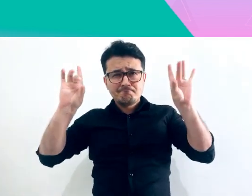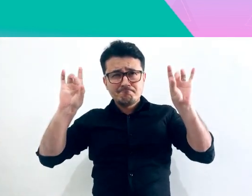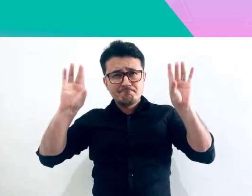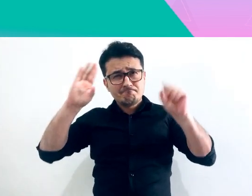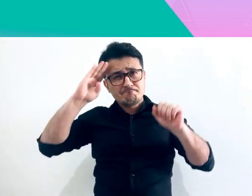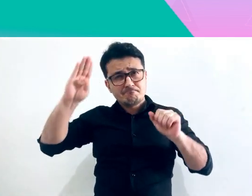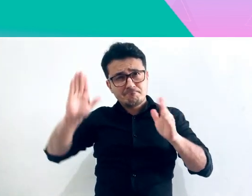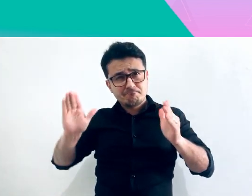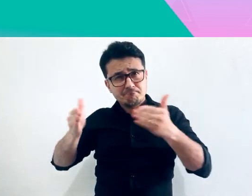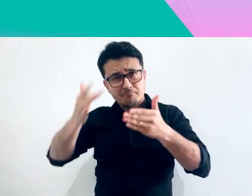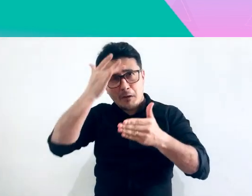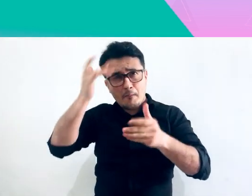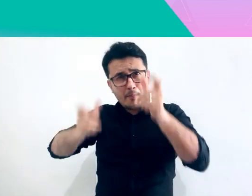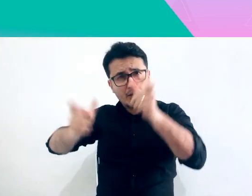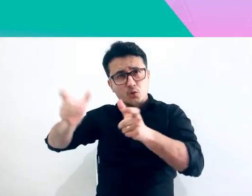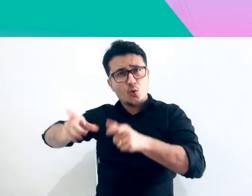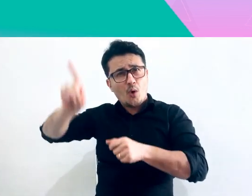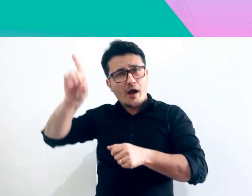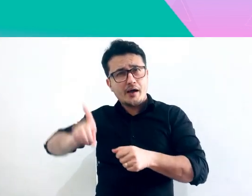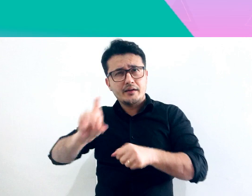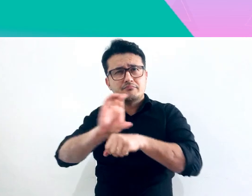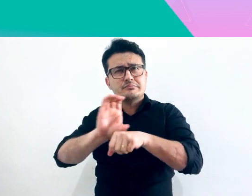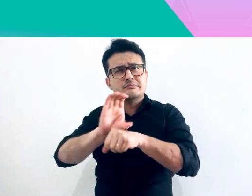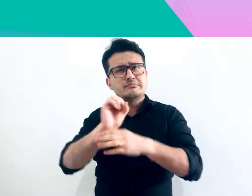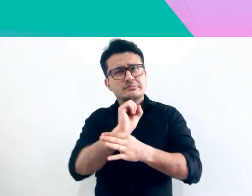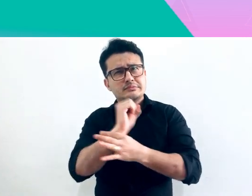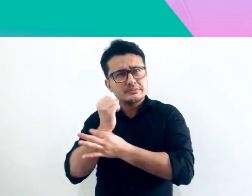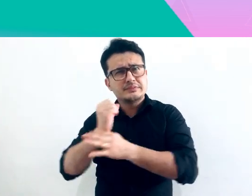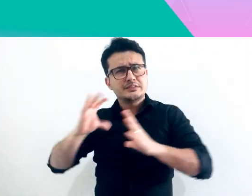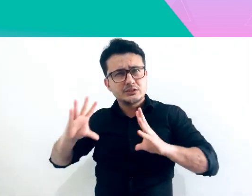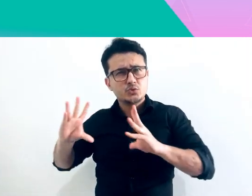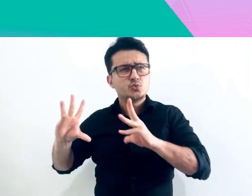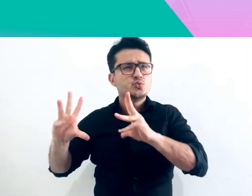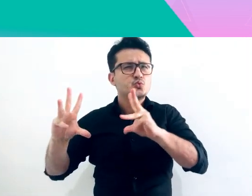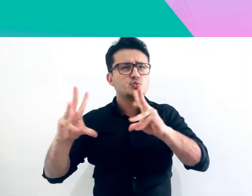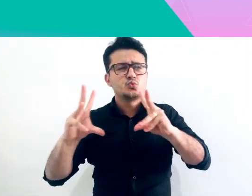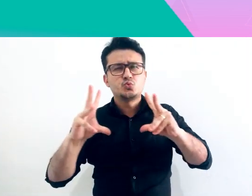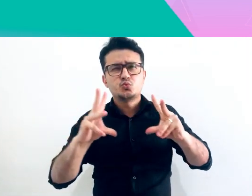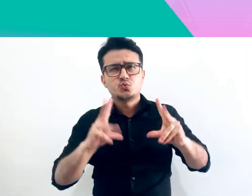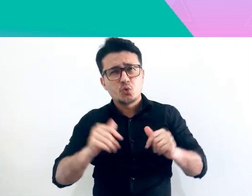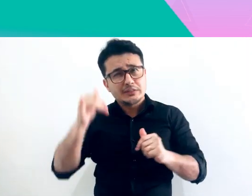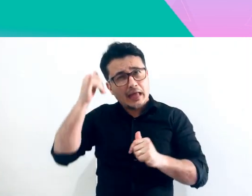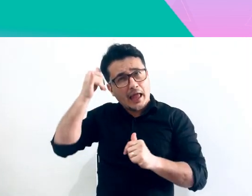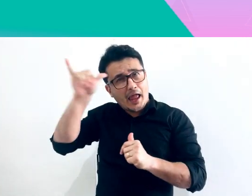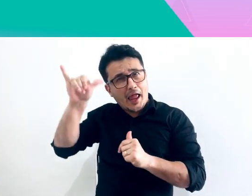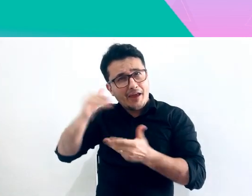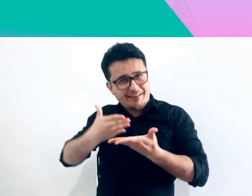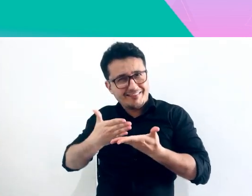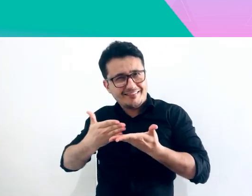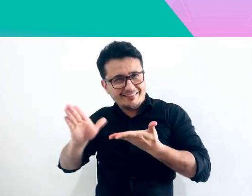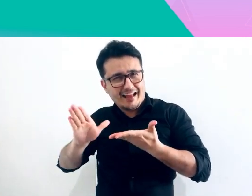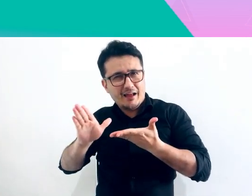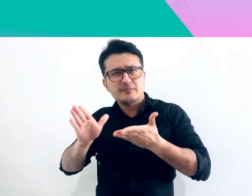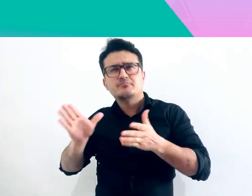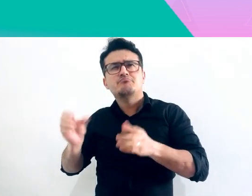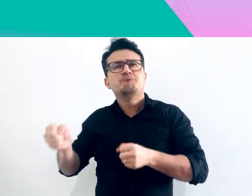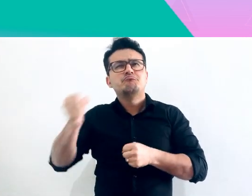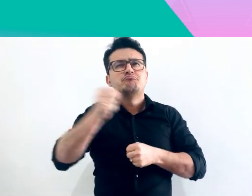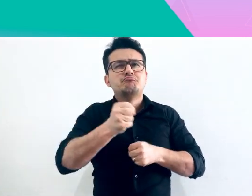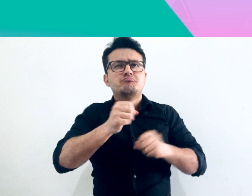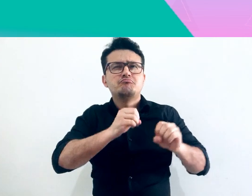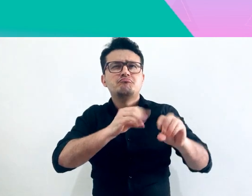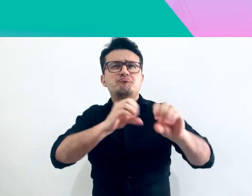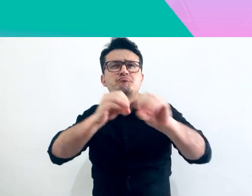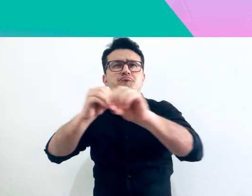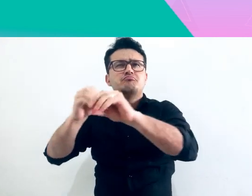com deficiência. Além de a Constituição assegurar o direito de todos indiscriminadamente à educação, a